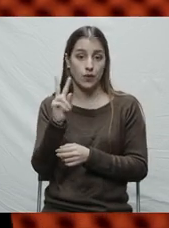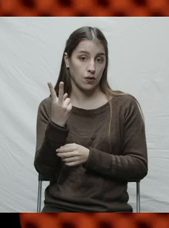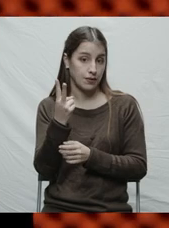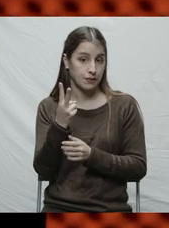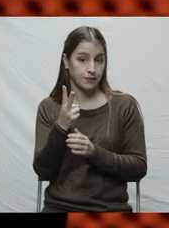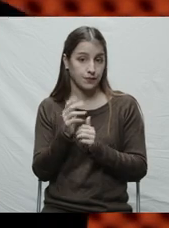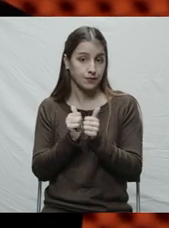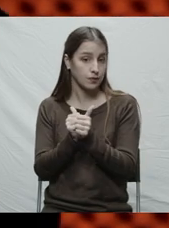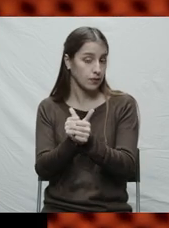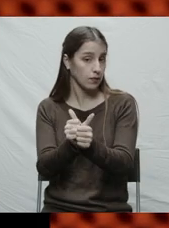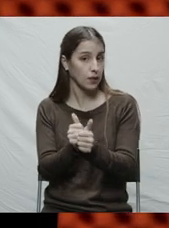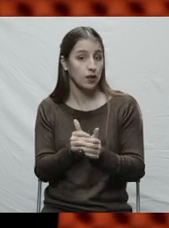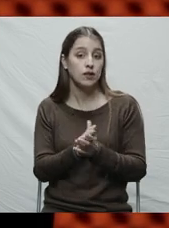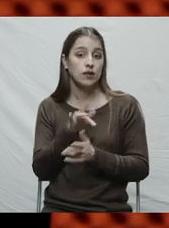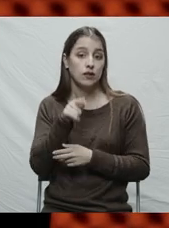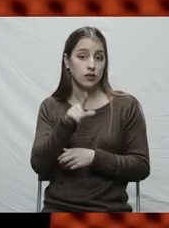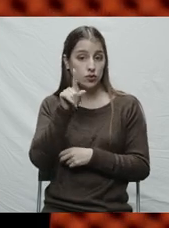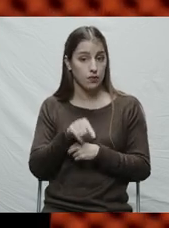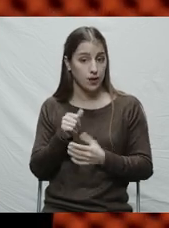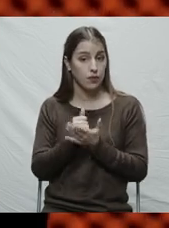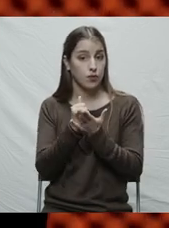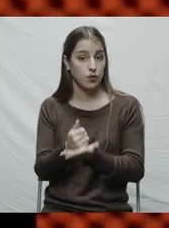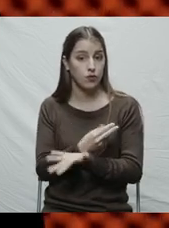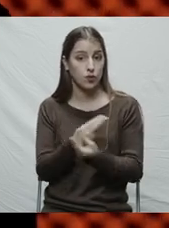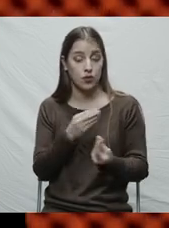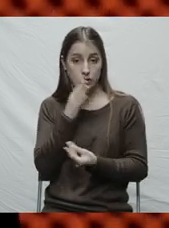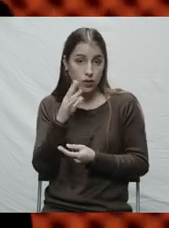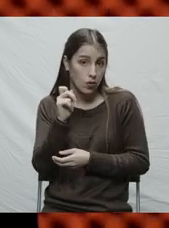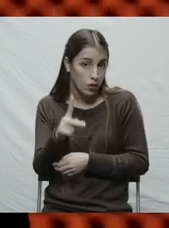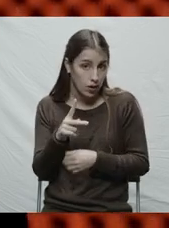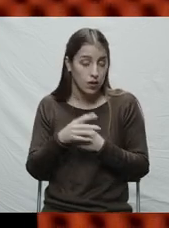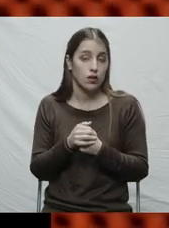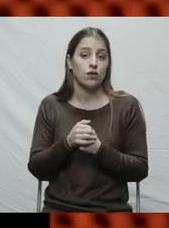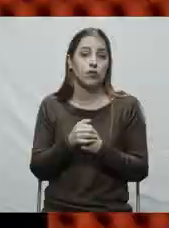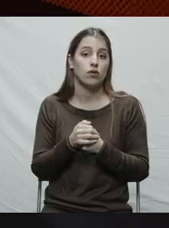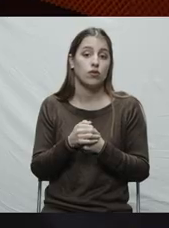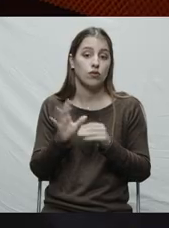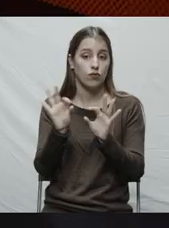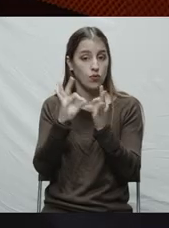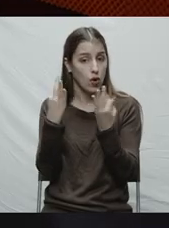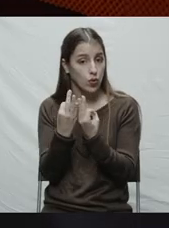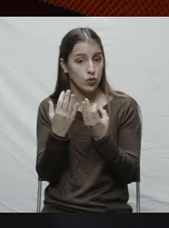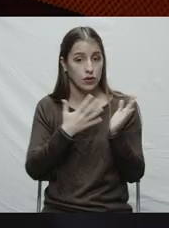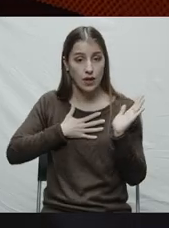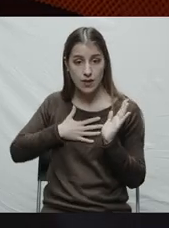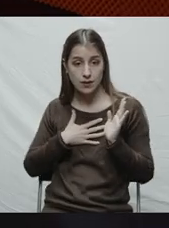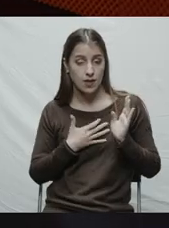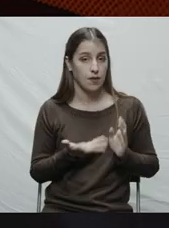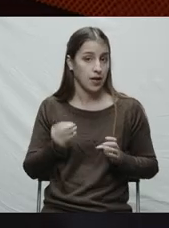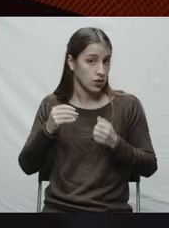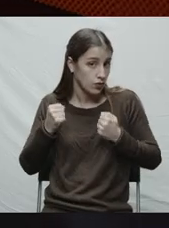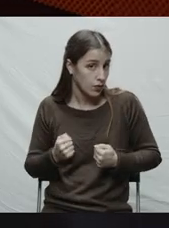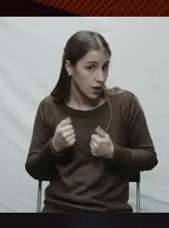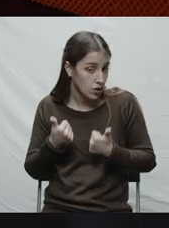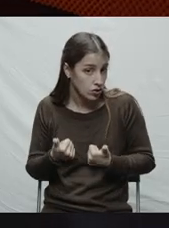seguir esse percurso. Sim, sim, e, sim. E nesse sentido, o que também apoiou muito, dizer, ok, vai para o Fórum Dança, acho que é muito mais fixe do que,